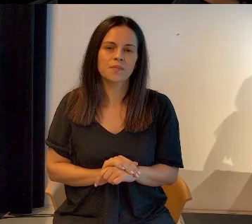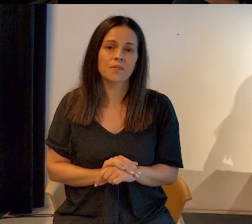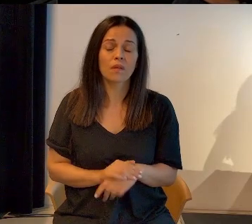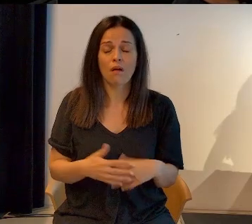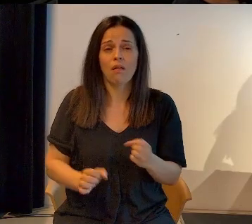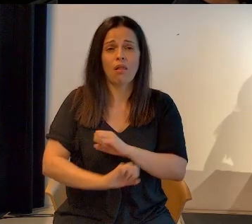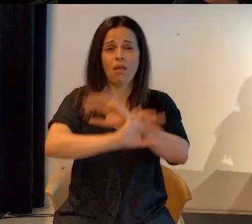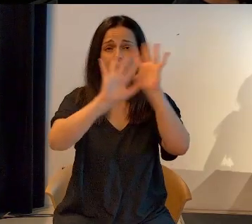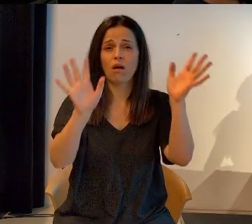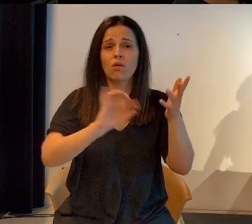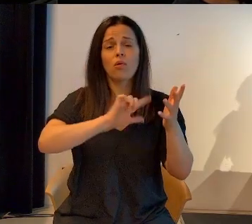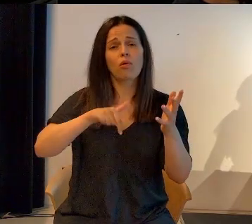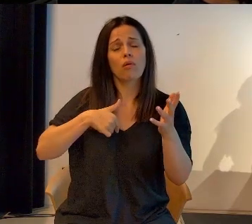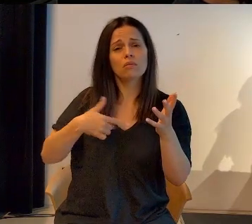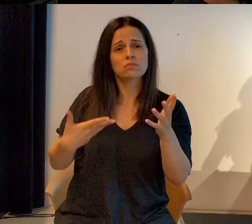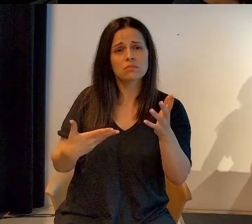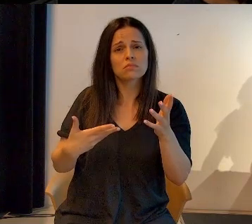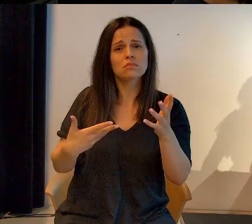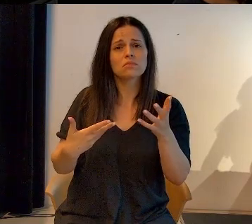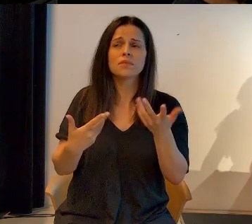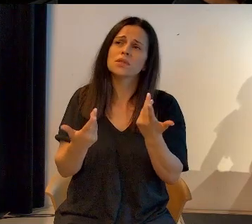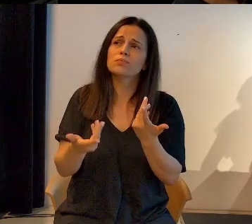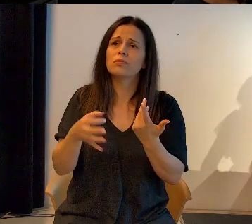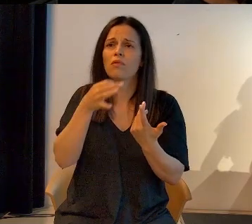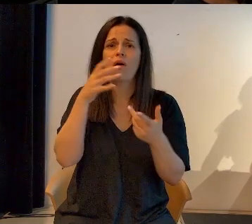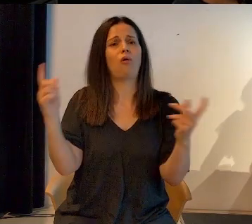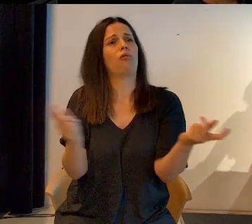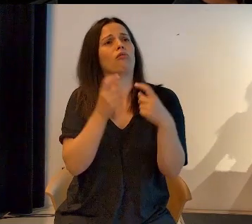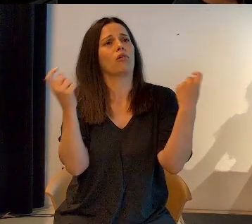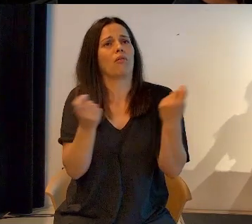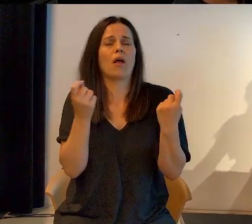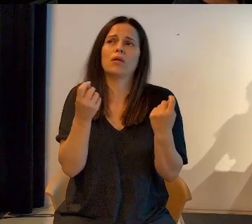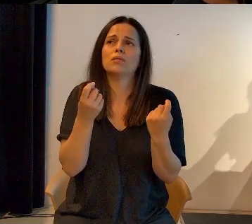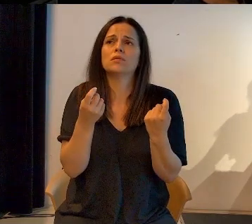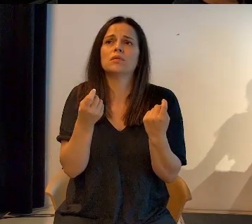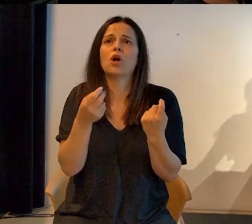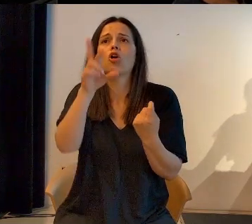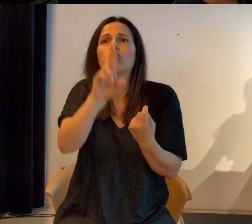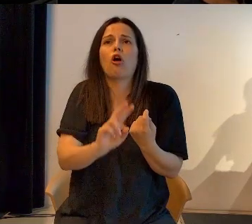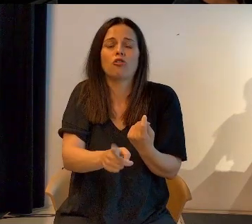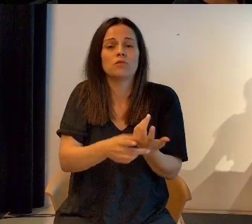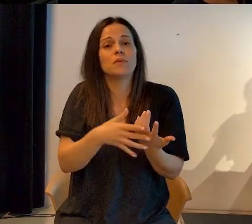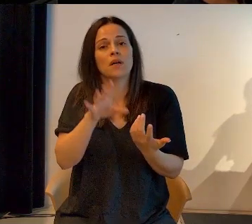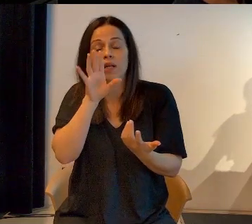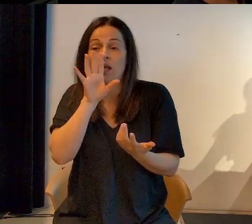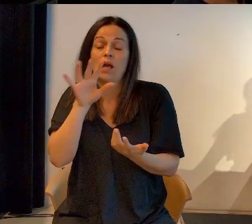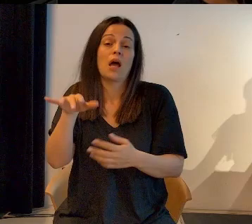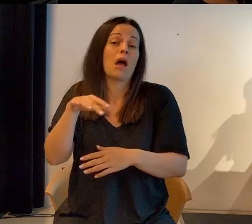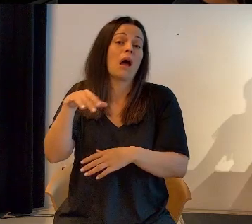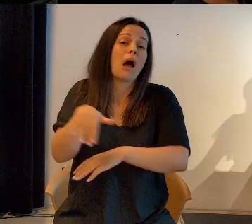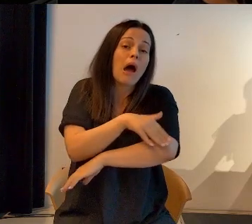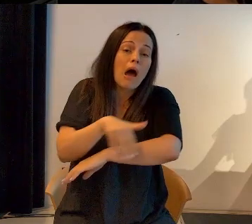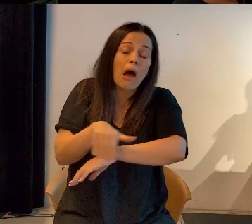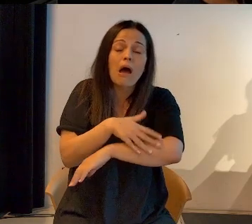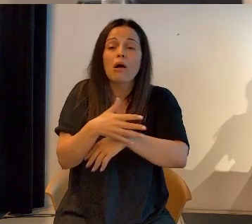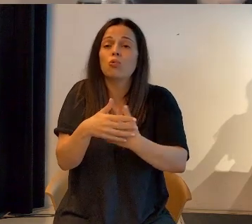É lógico que contabilizar o evento. Cada vez que o Águeda, ou a Rua de Chapéus, ou o Agito Águeda